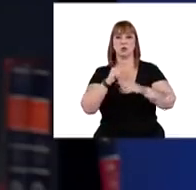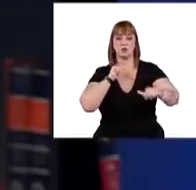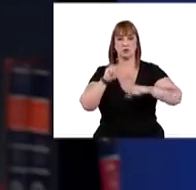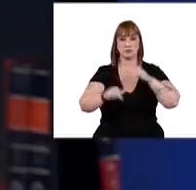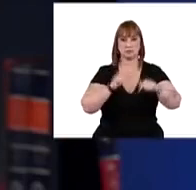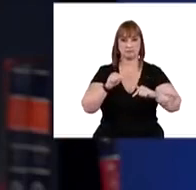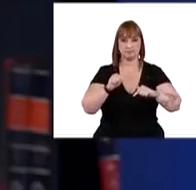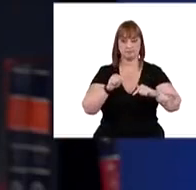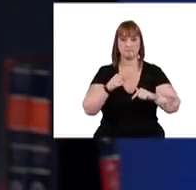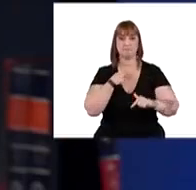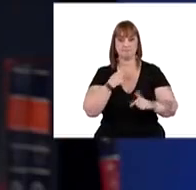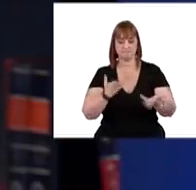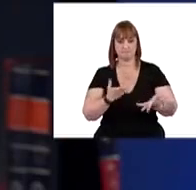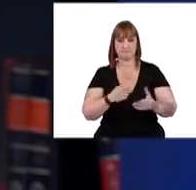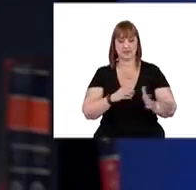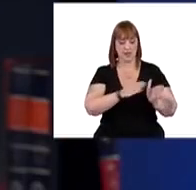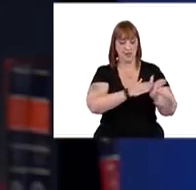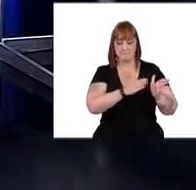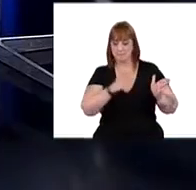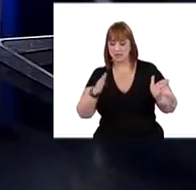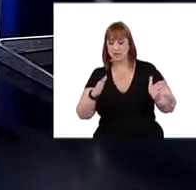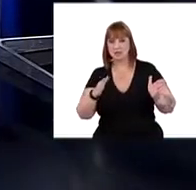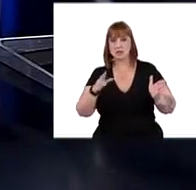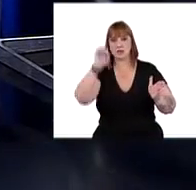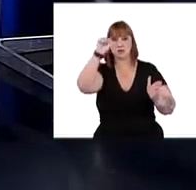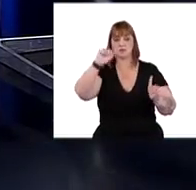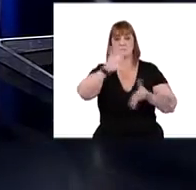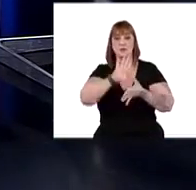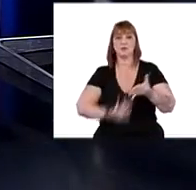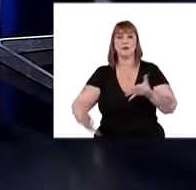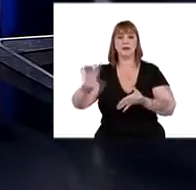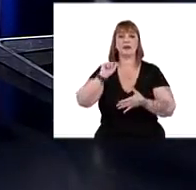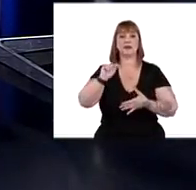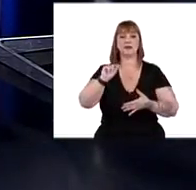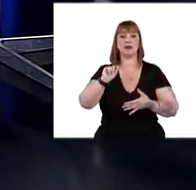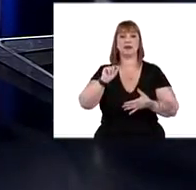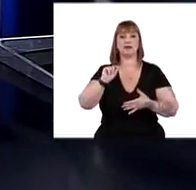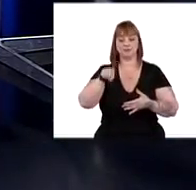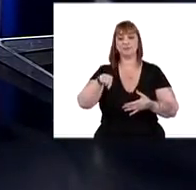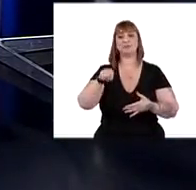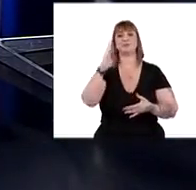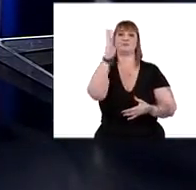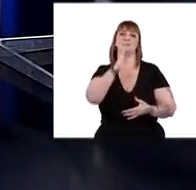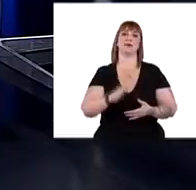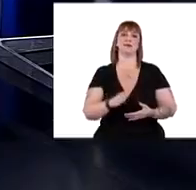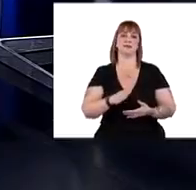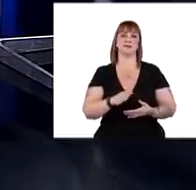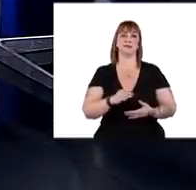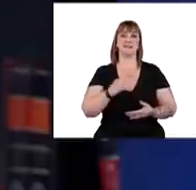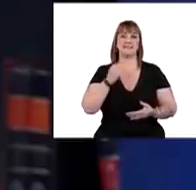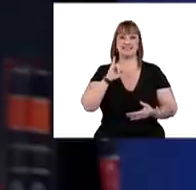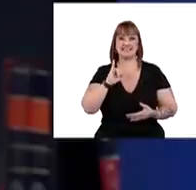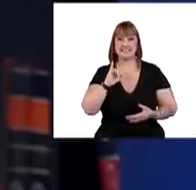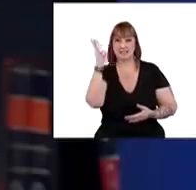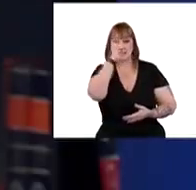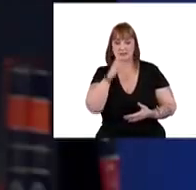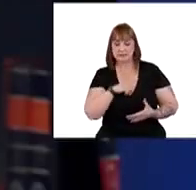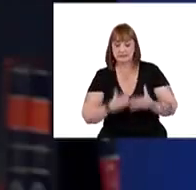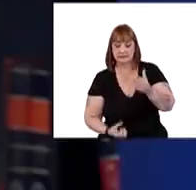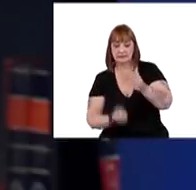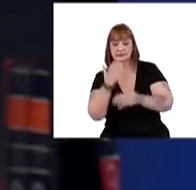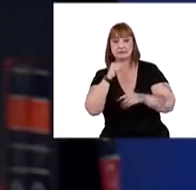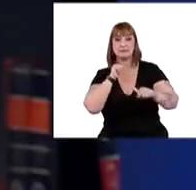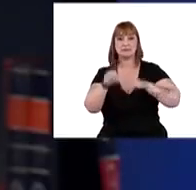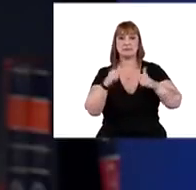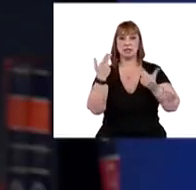durante este período na região sul-americana, sabe quem foi? O Brasil. O Brasil, se tivesse gerado empregos